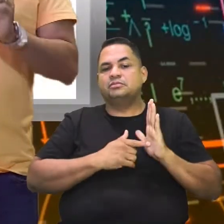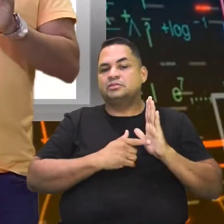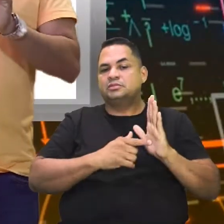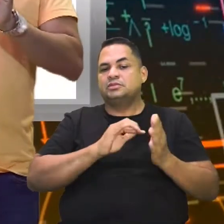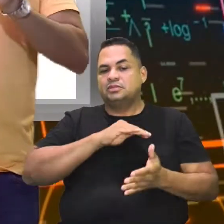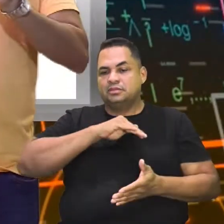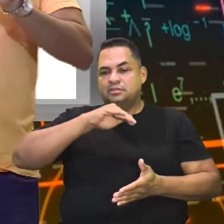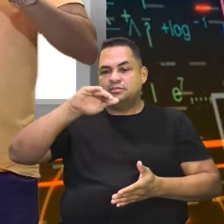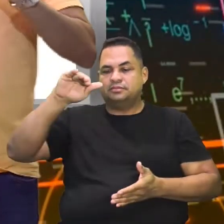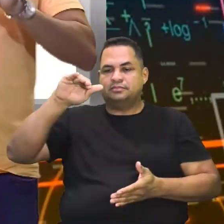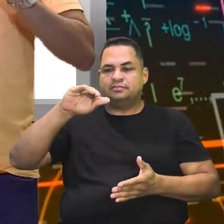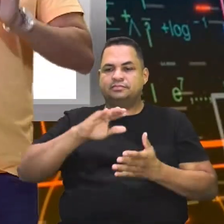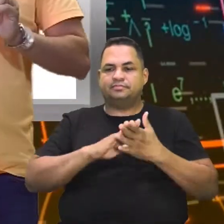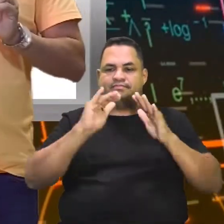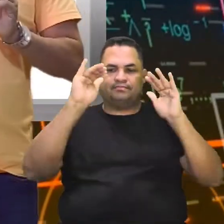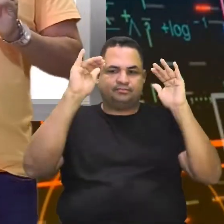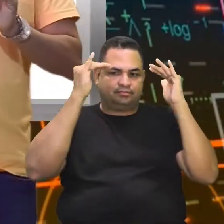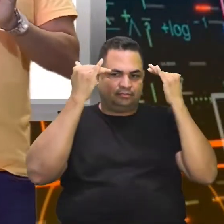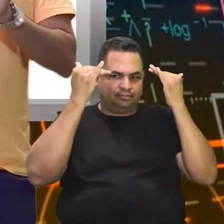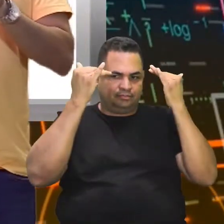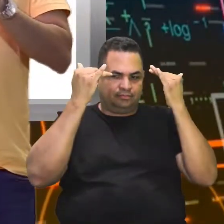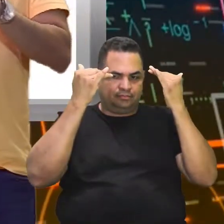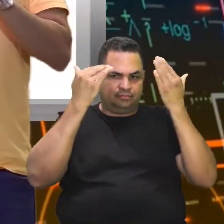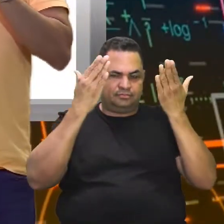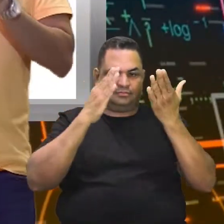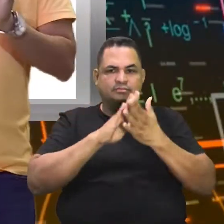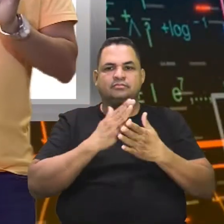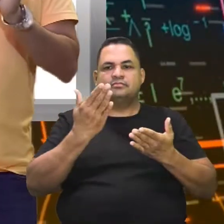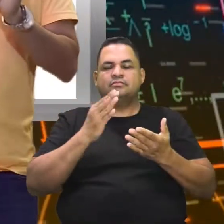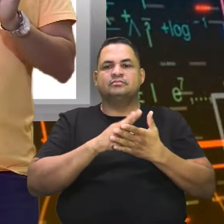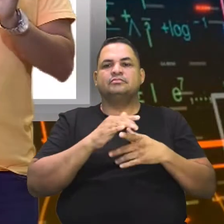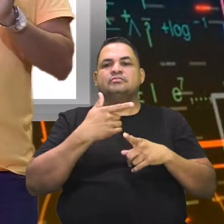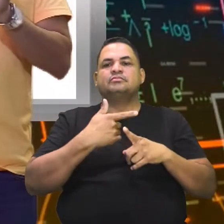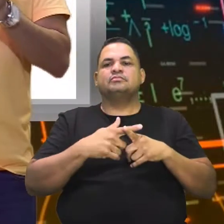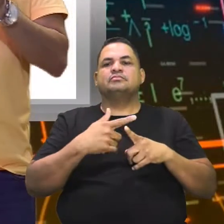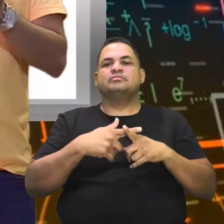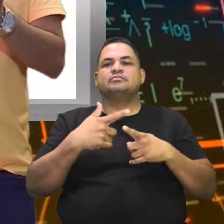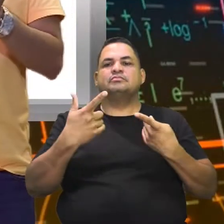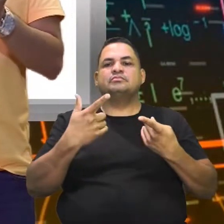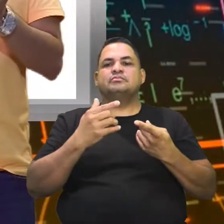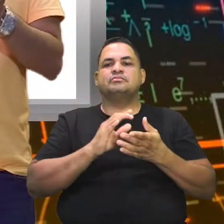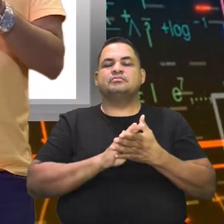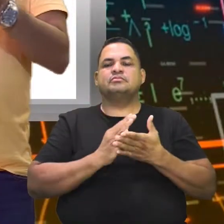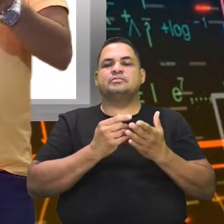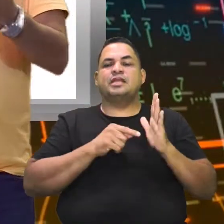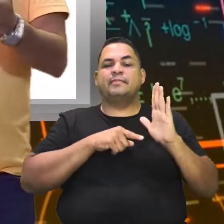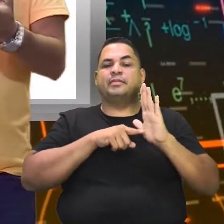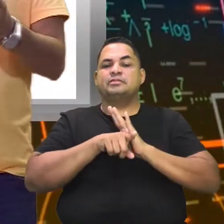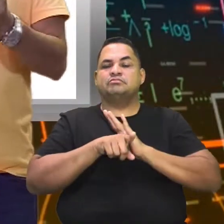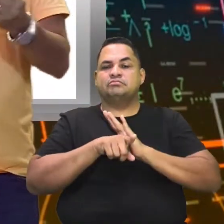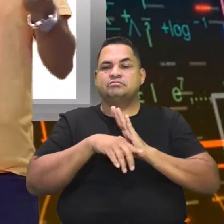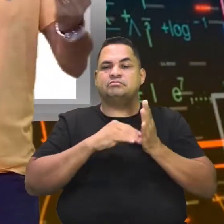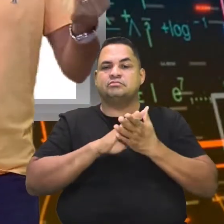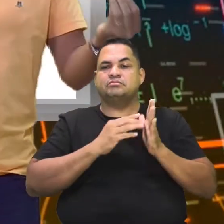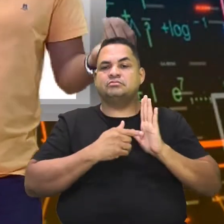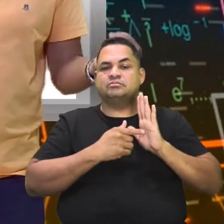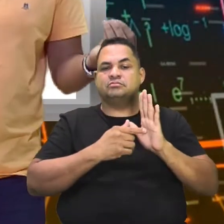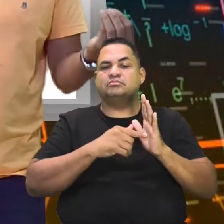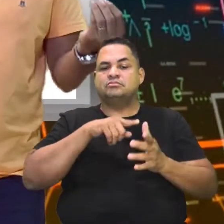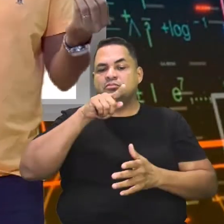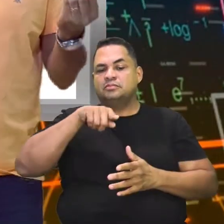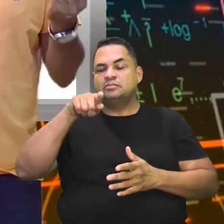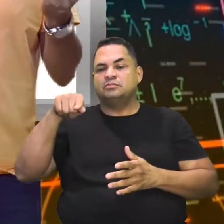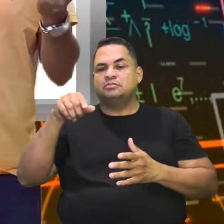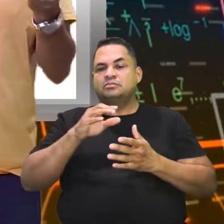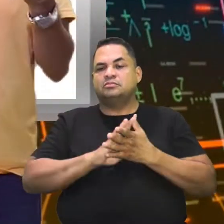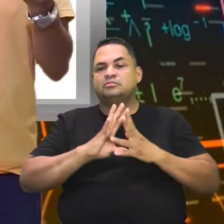retilínea, tá bom? E aí, atenção! O problema está pedindo o gráfico, ou está te fornecendo o gráfico do